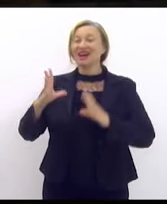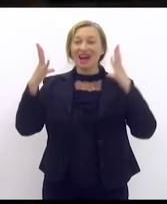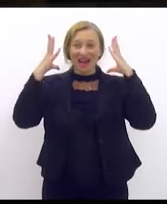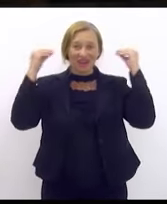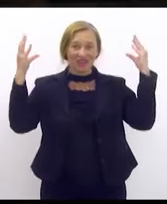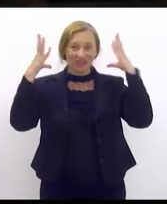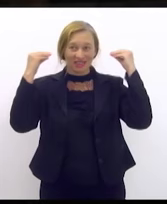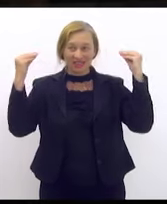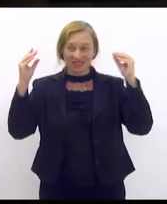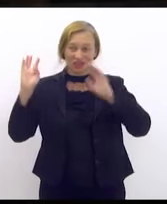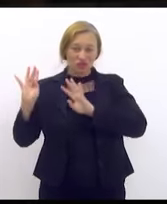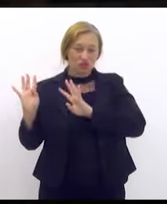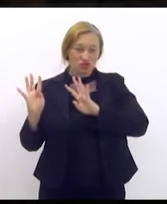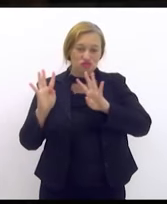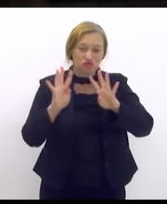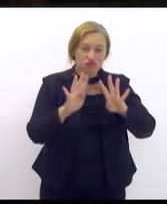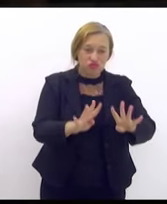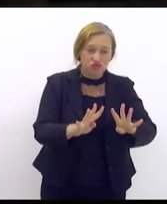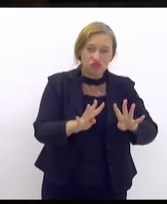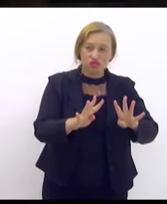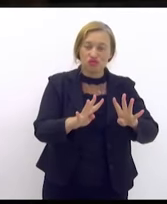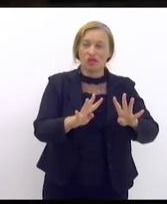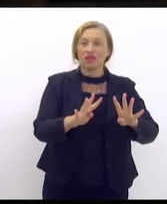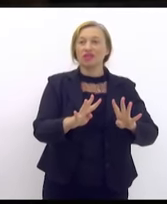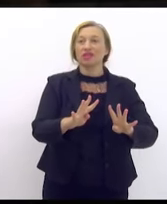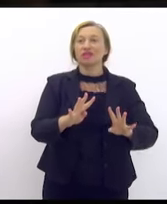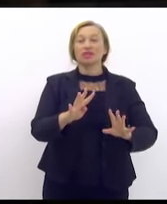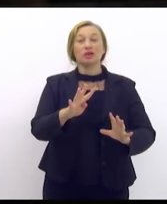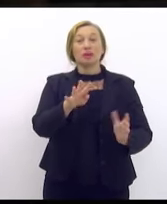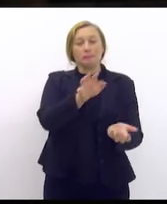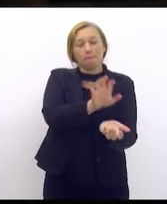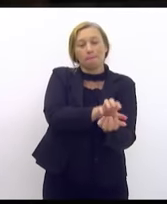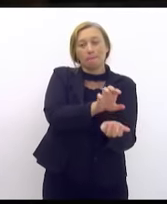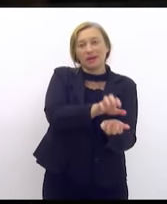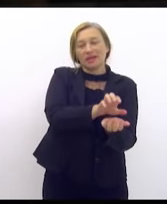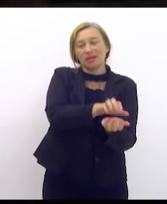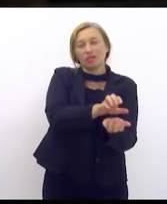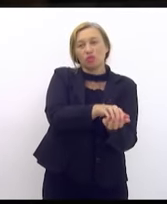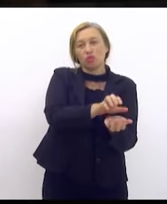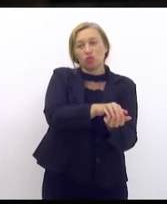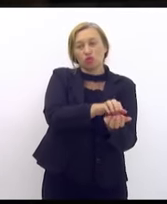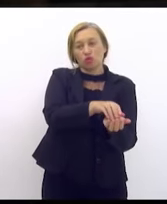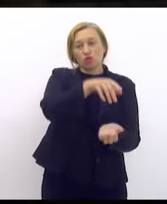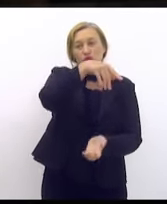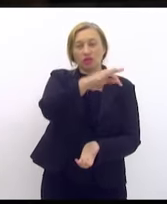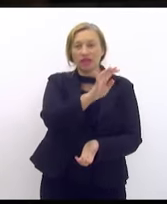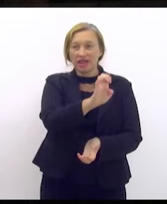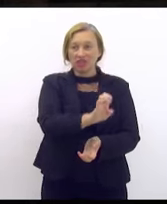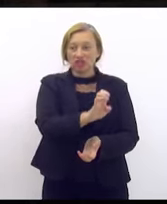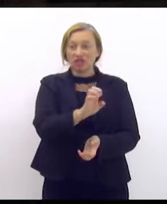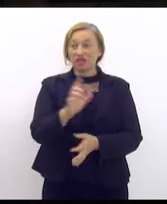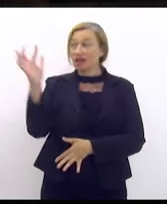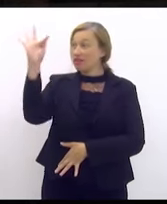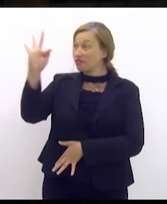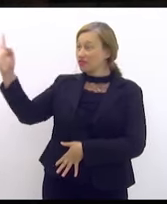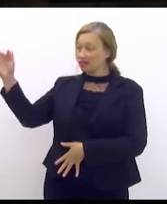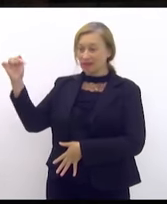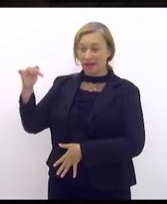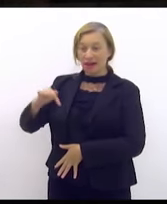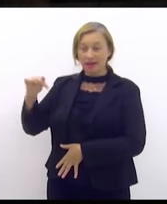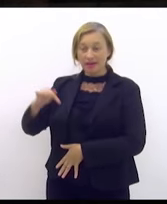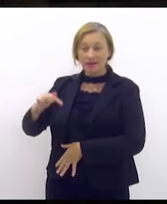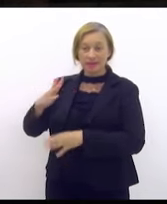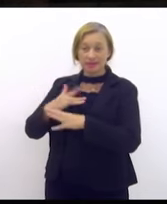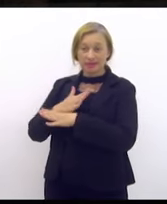nordeste e a França aqui na nossa heróica